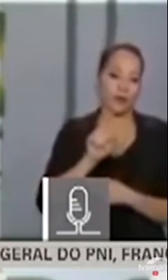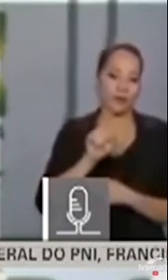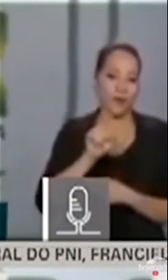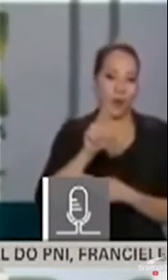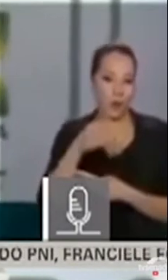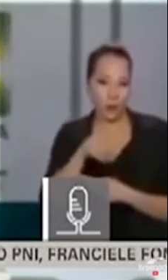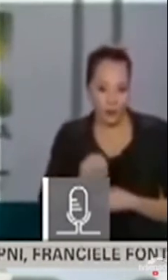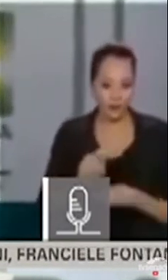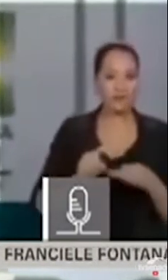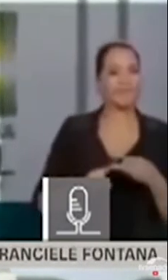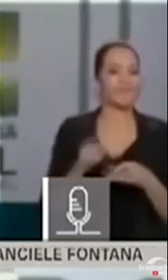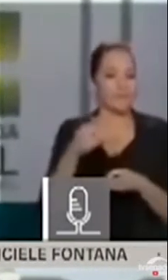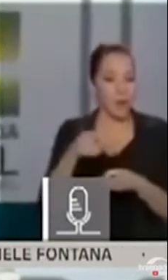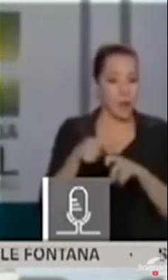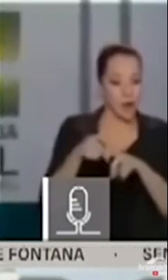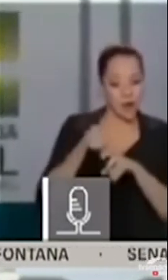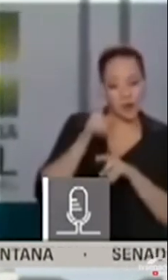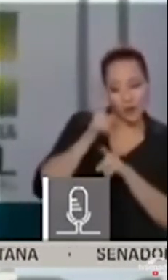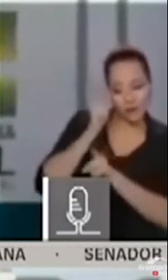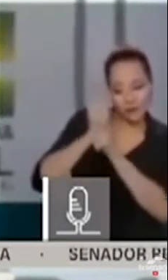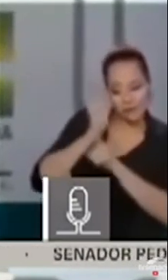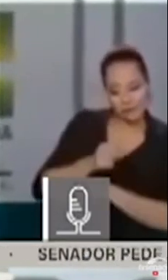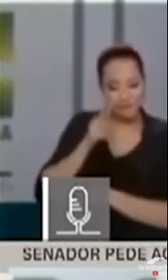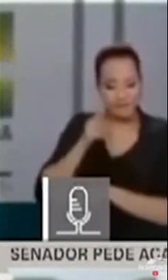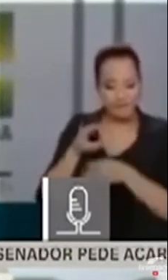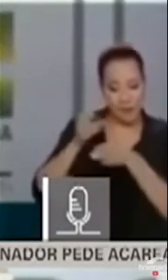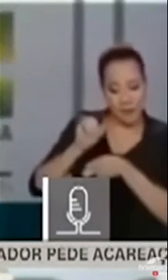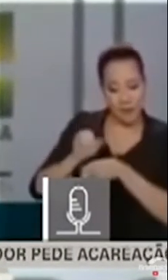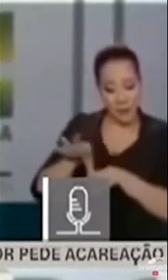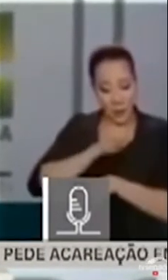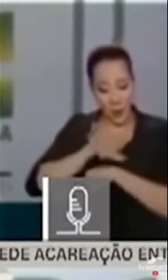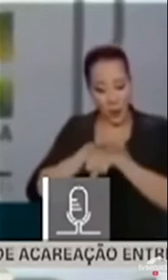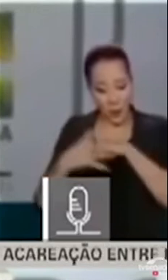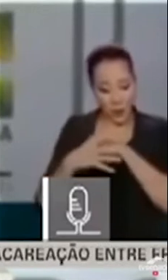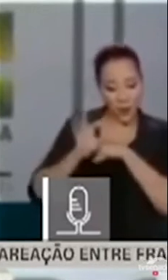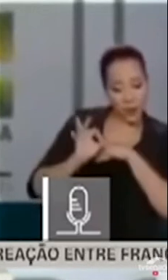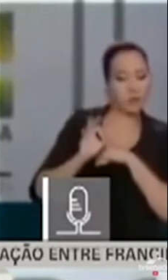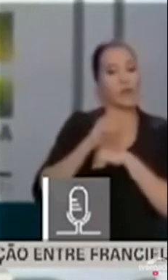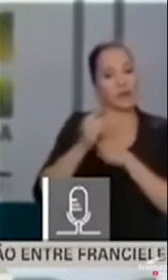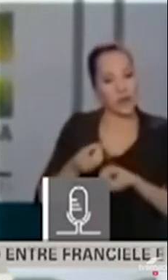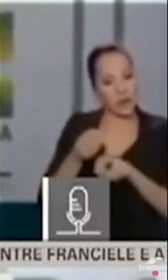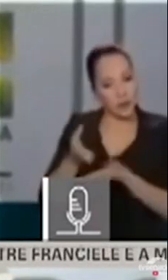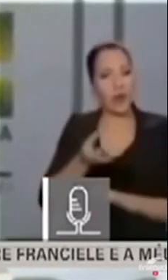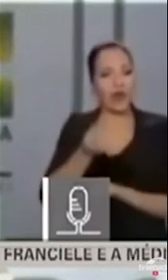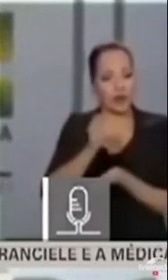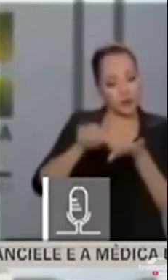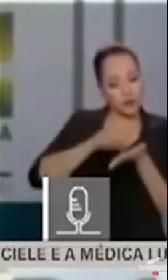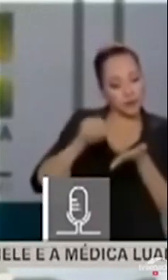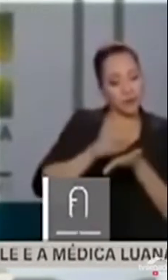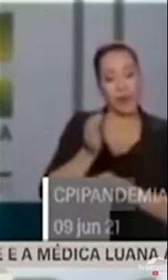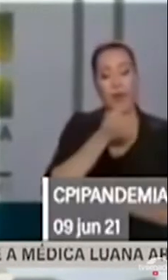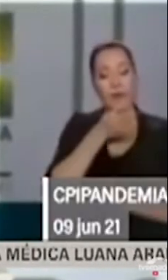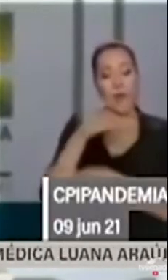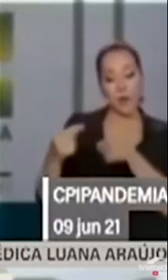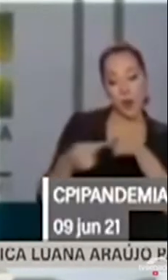o diagnóstico, identificar se você está cometido de Covid e vai prescrever os medicamentos que lhe são adequados